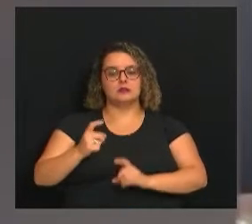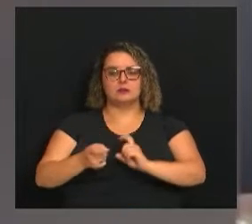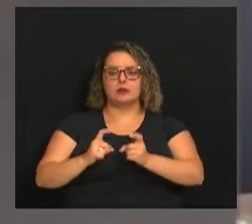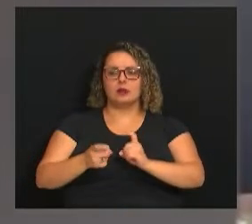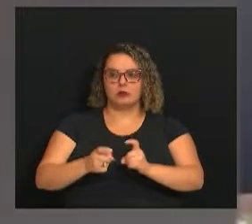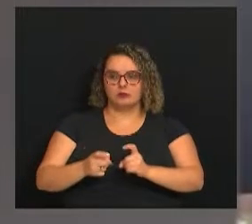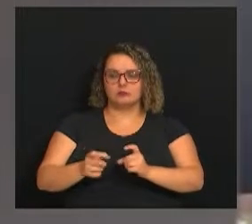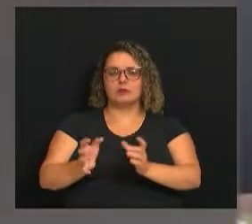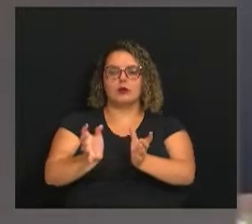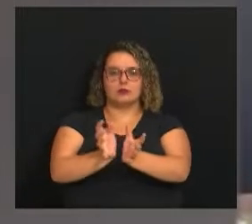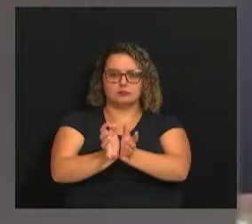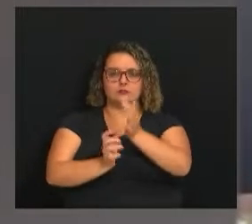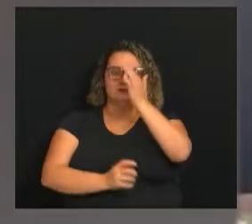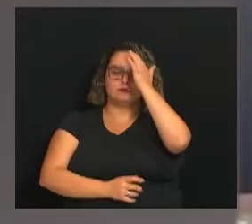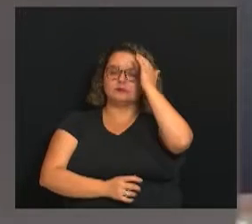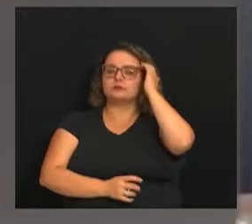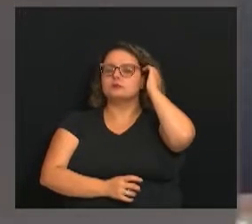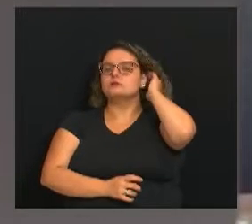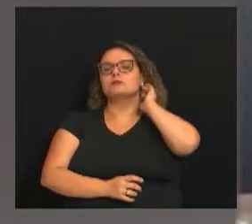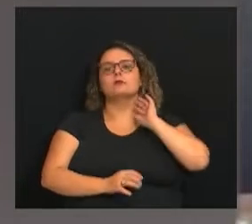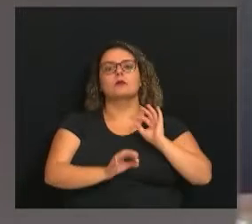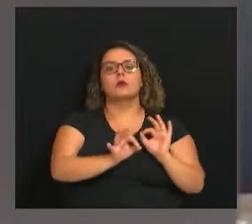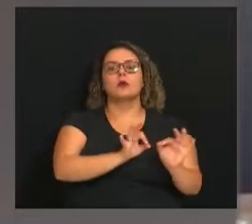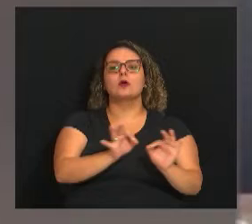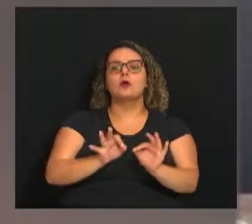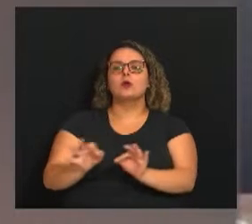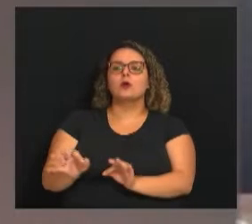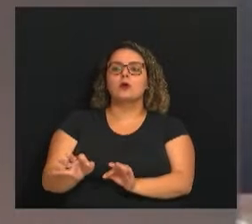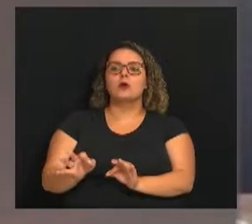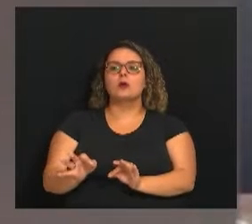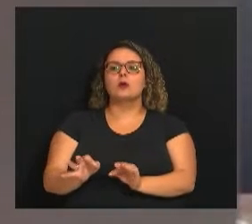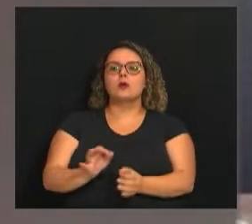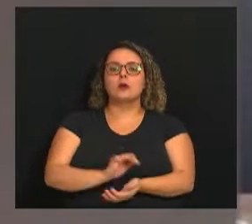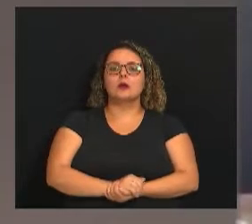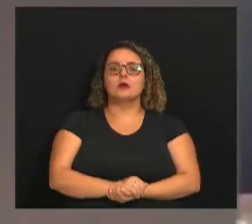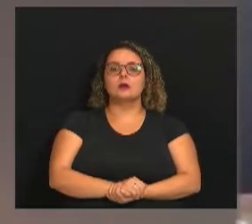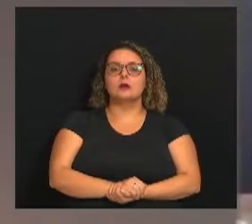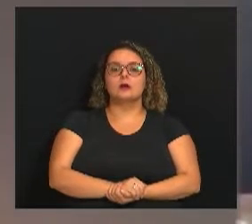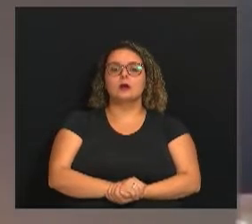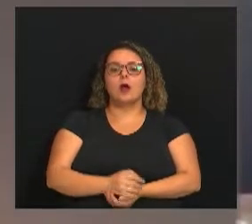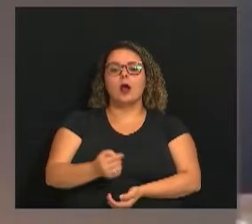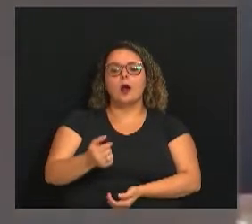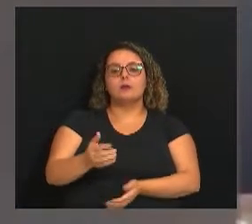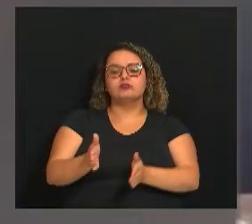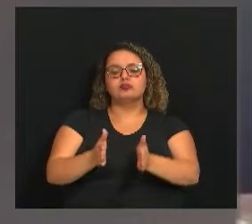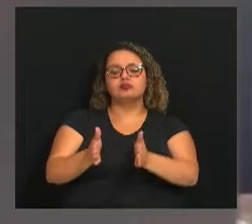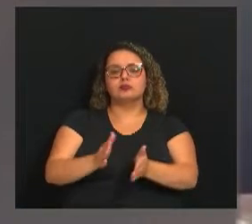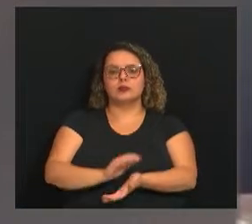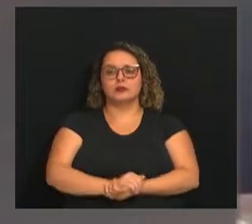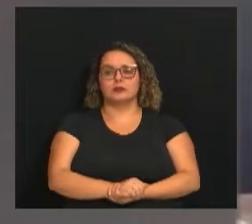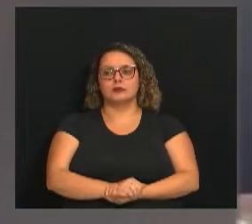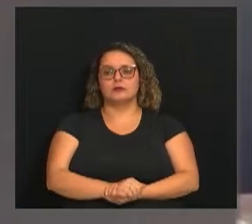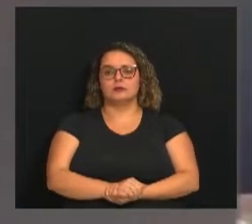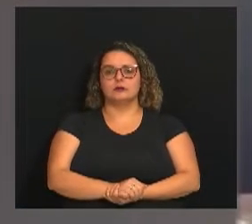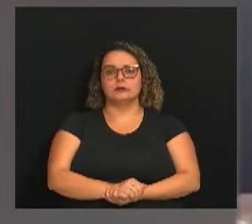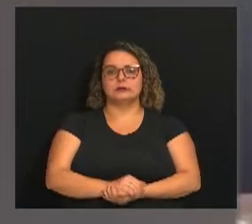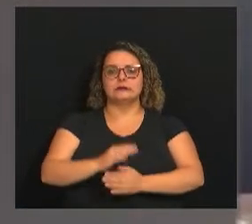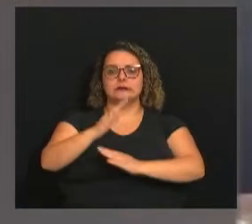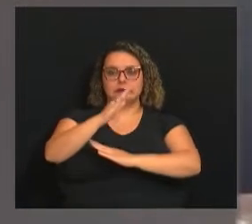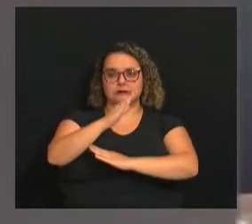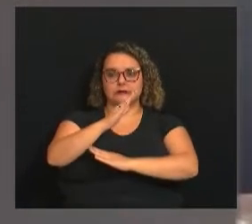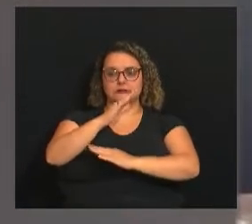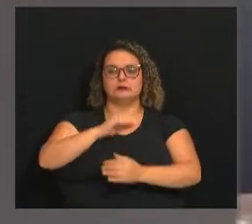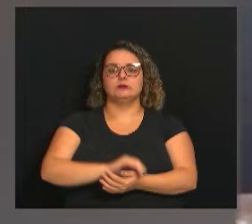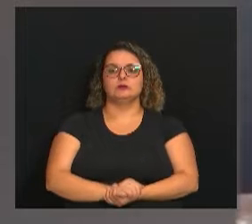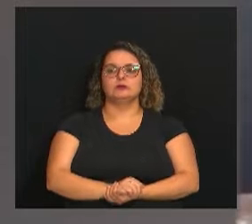Essa comissão ela foi organizada, foi startada há pouco tempo, aqui na Câmara Municipal.